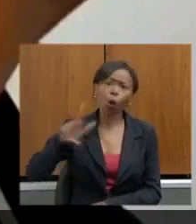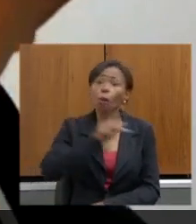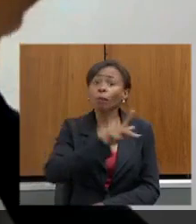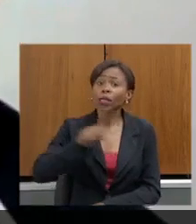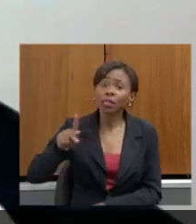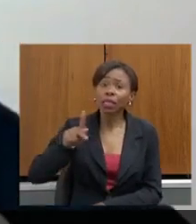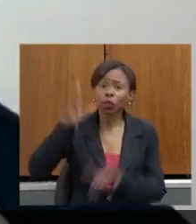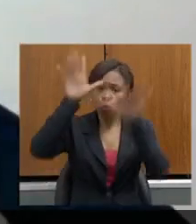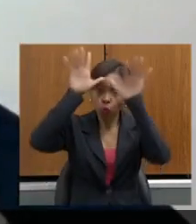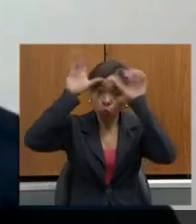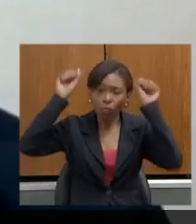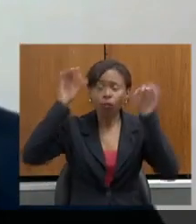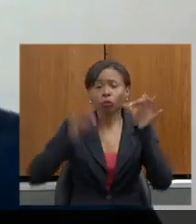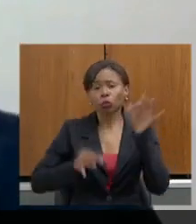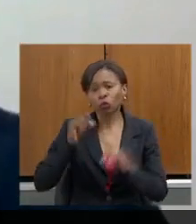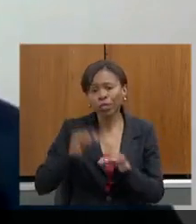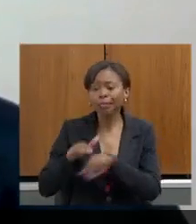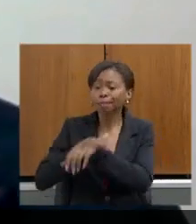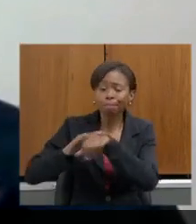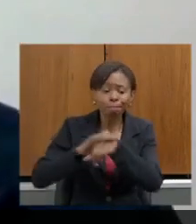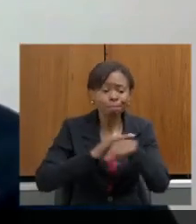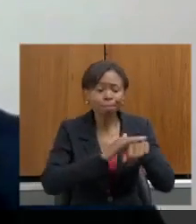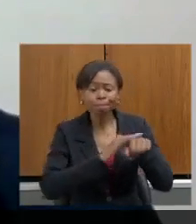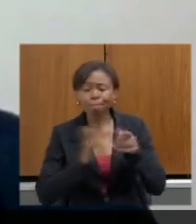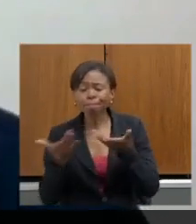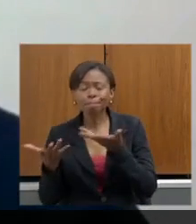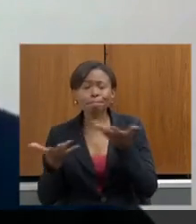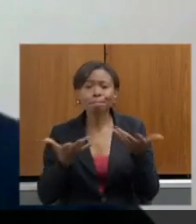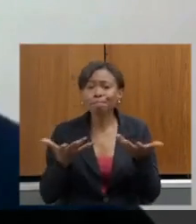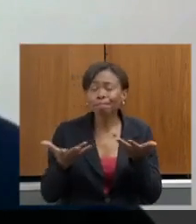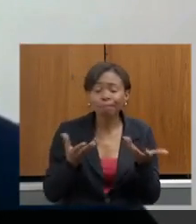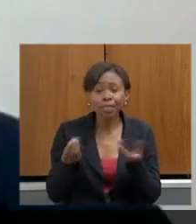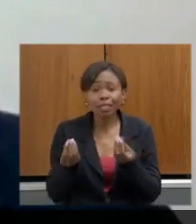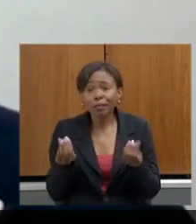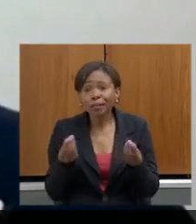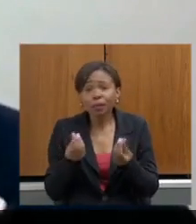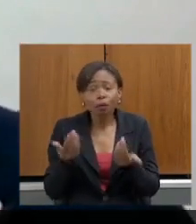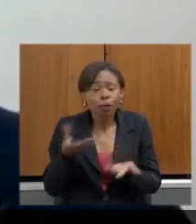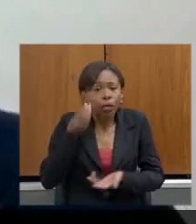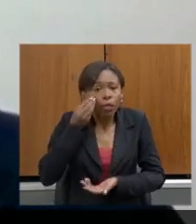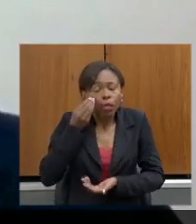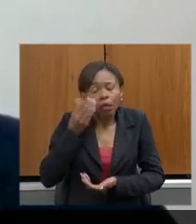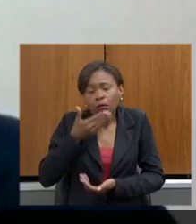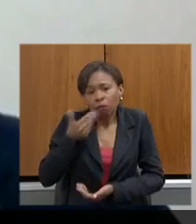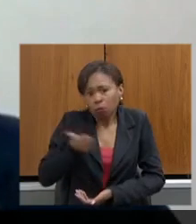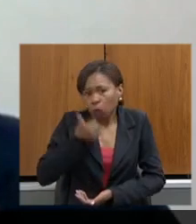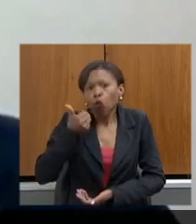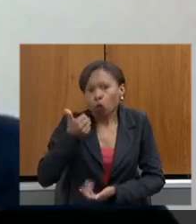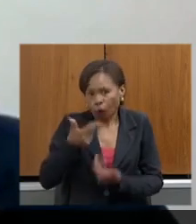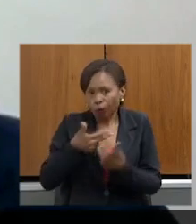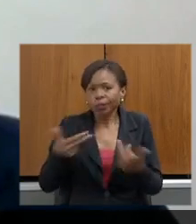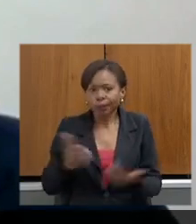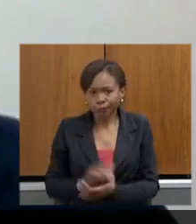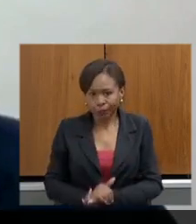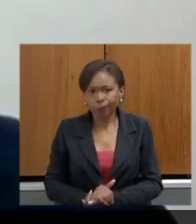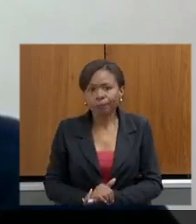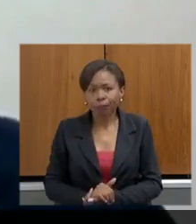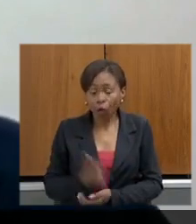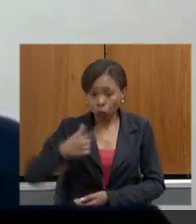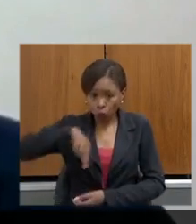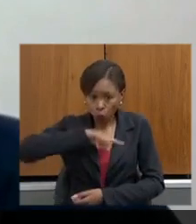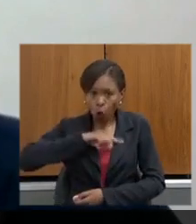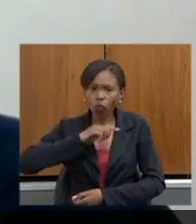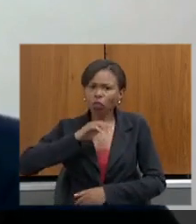de justiça para tentar fazer com que as coisas sejam melhor aproveitar a nossa mão de obra